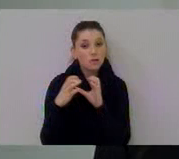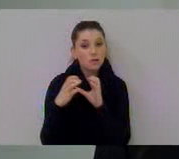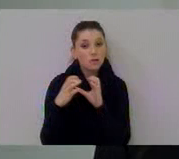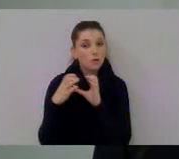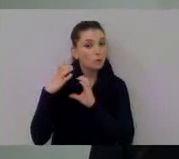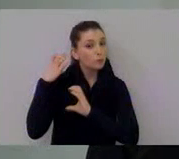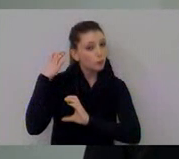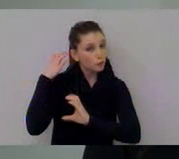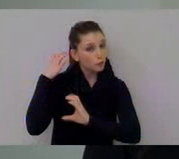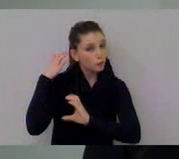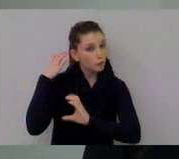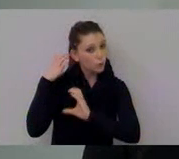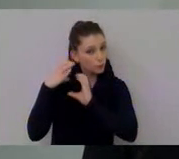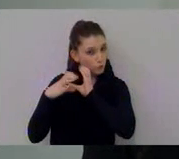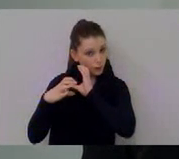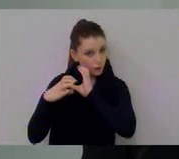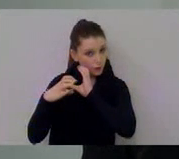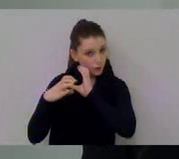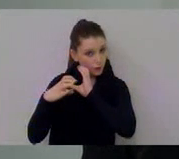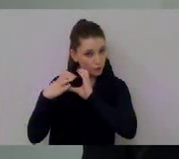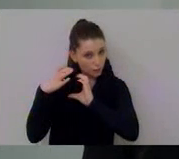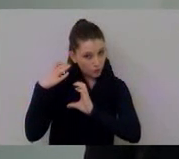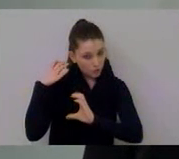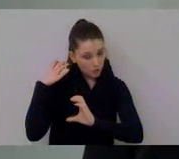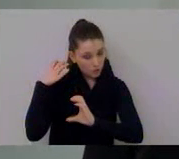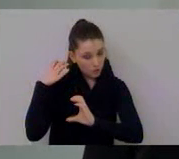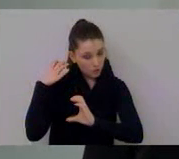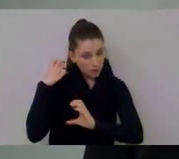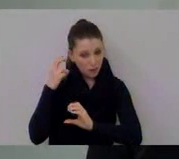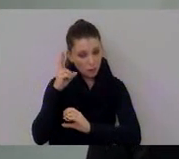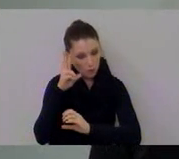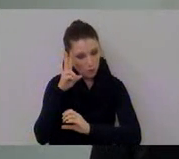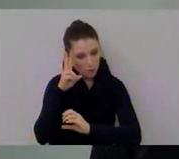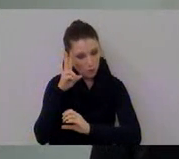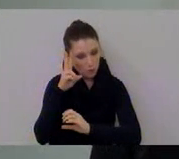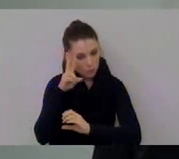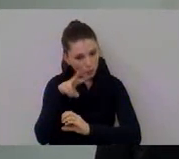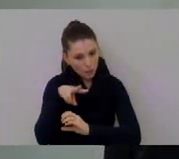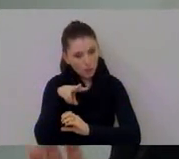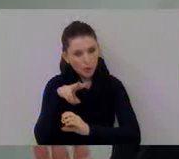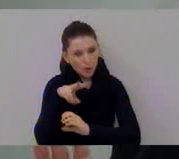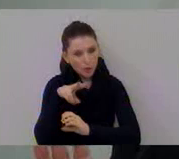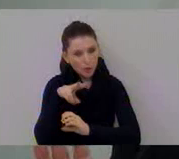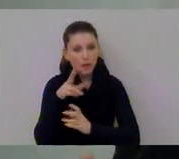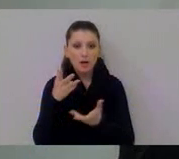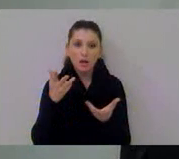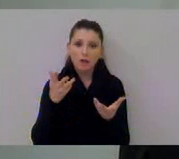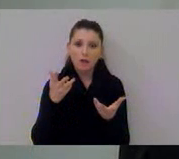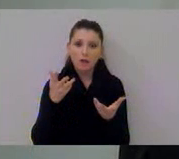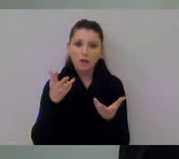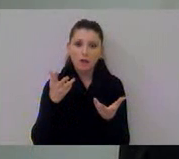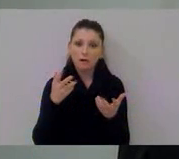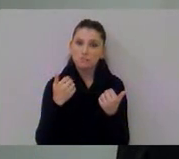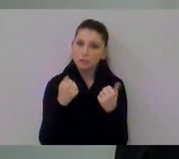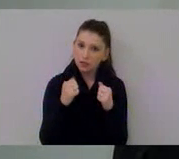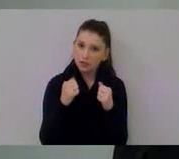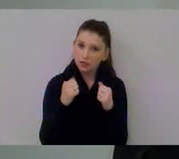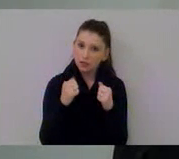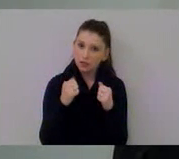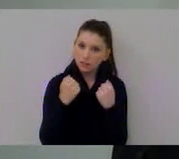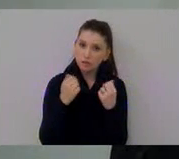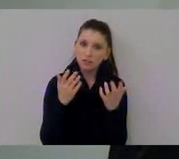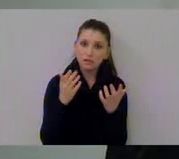que nos desse um laudo que nos garantisse que não ia cair em cima das nossas